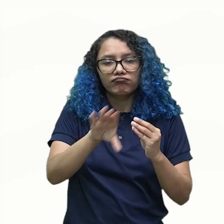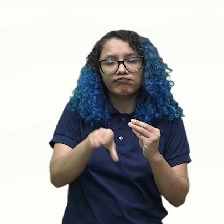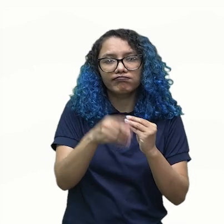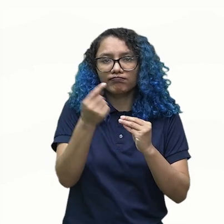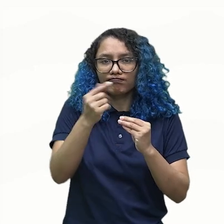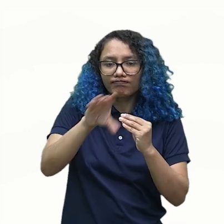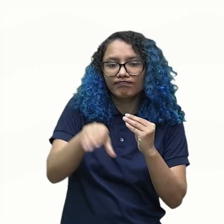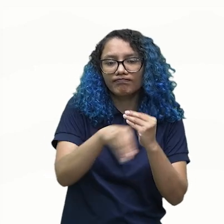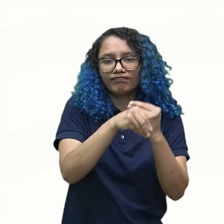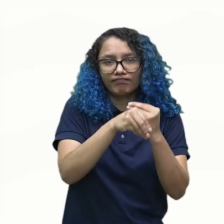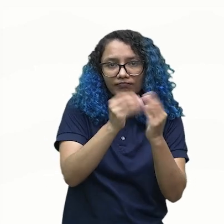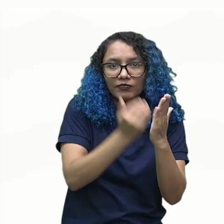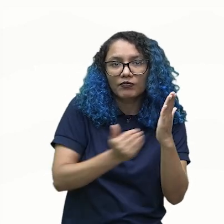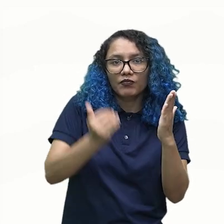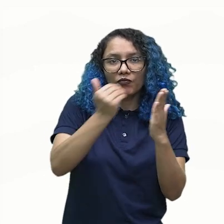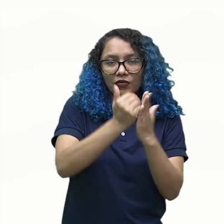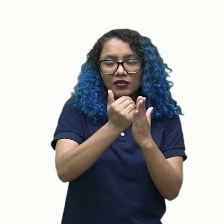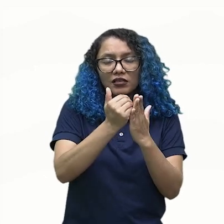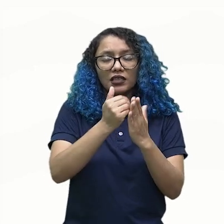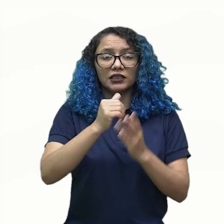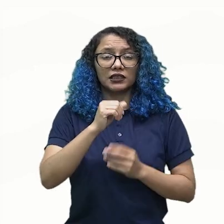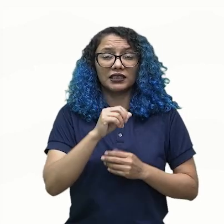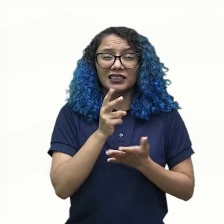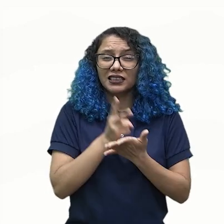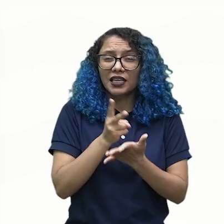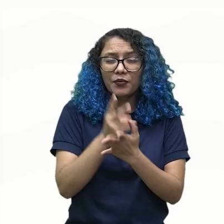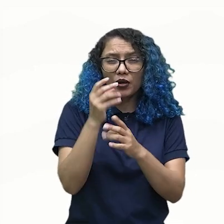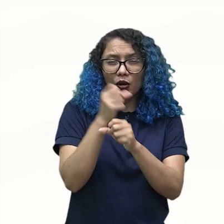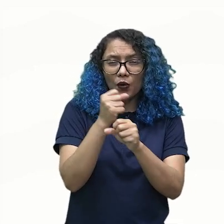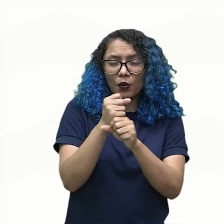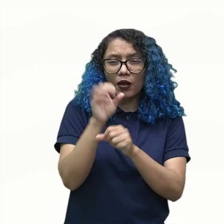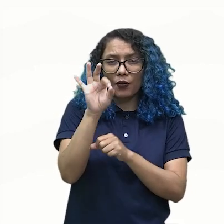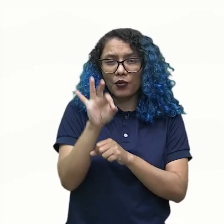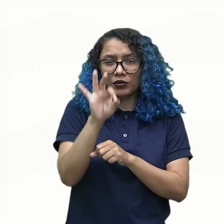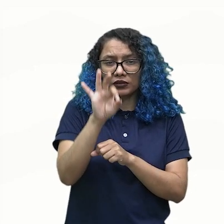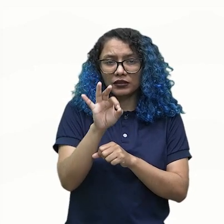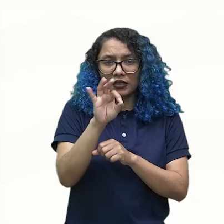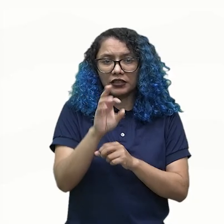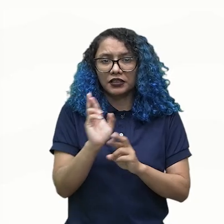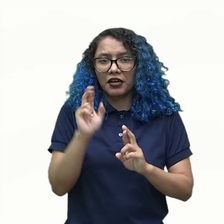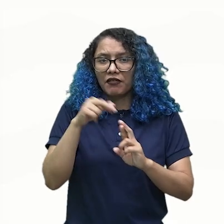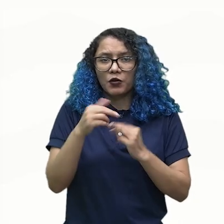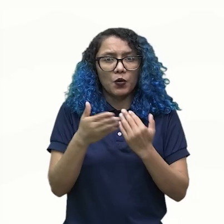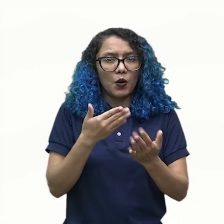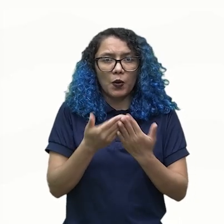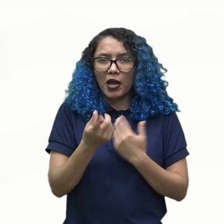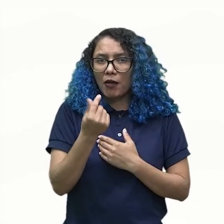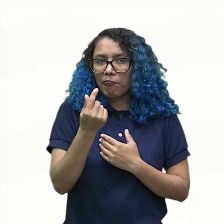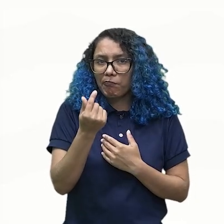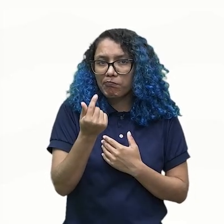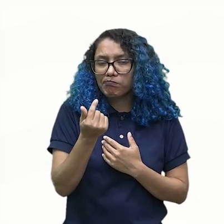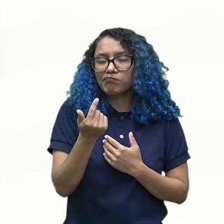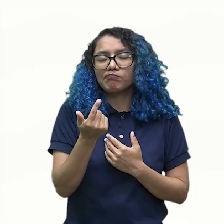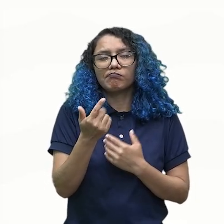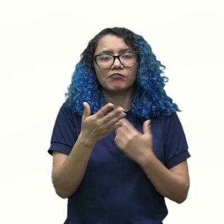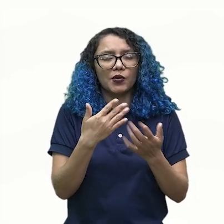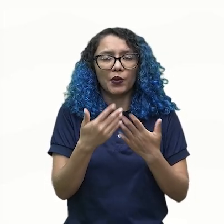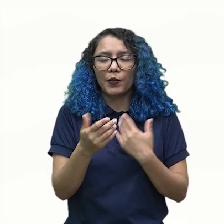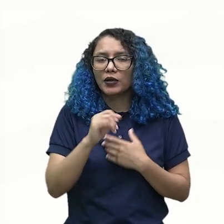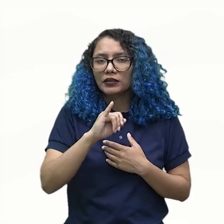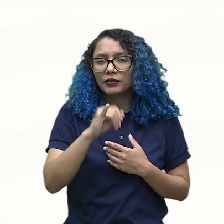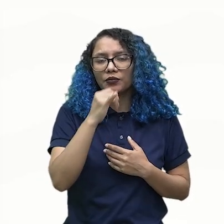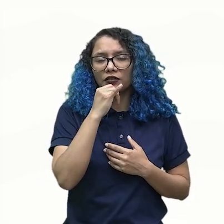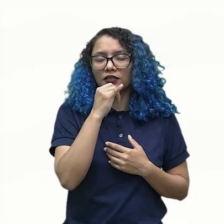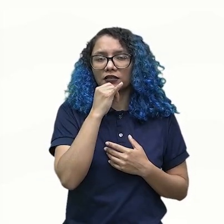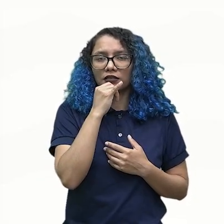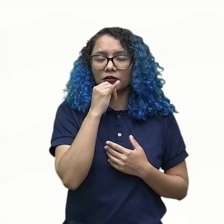pessoal, toda vez que você for calcular a porcentagem em cima de qualquer valor, independente se